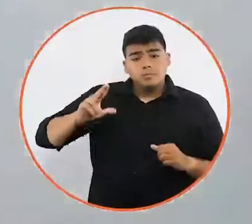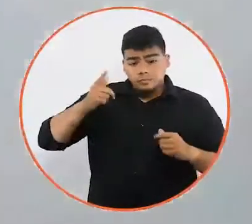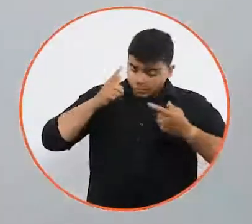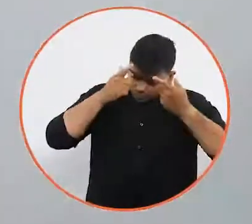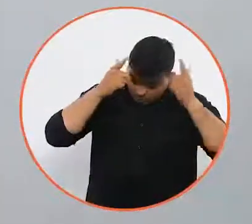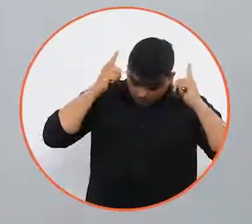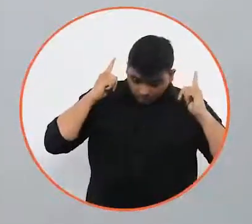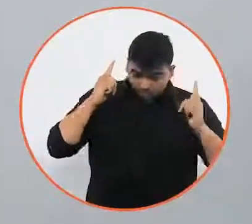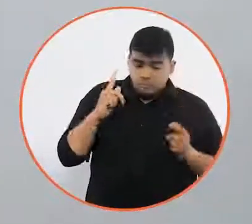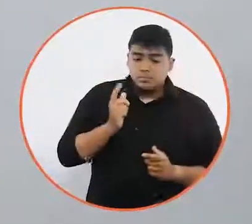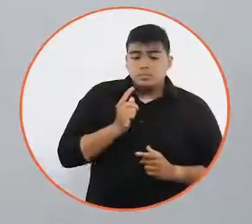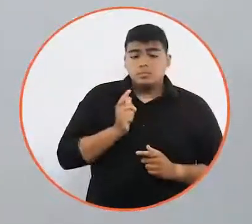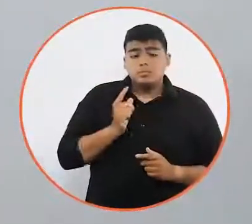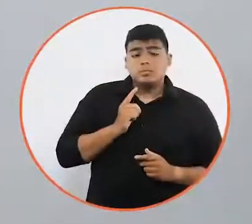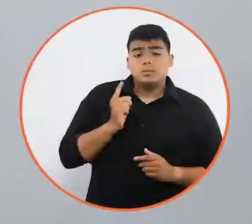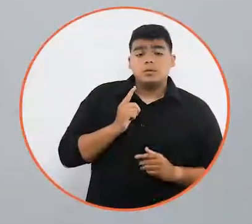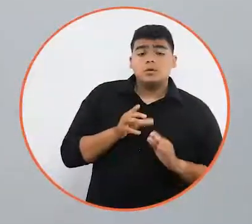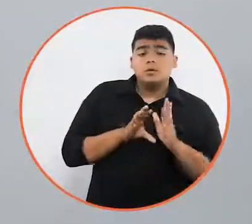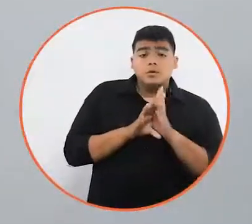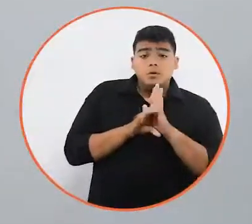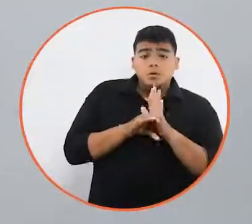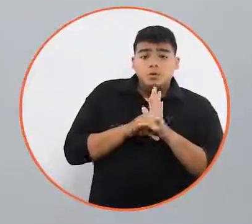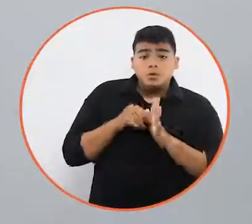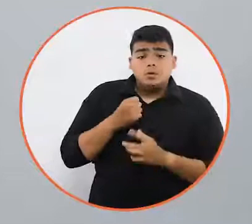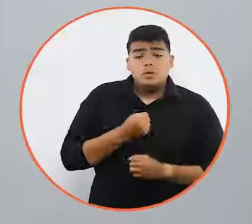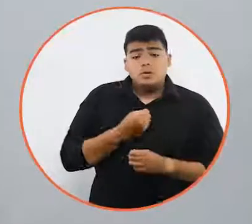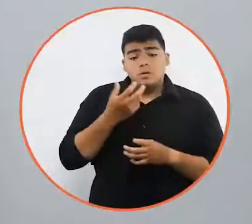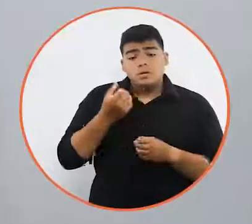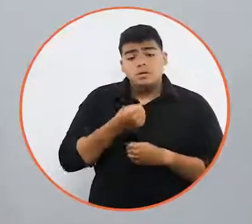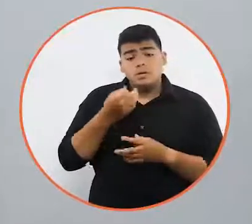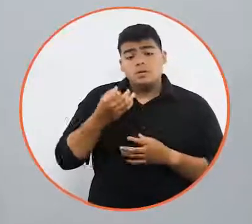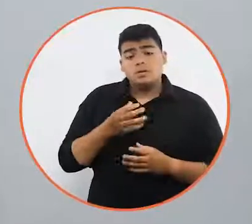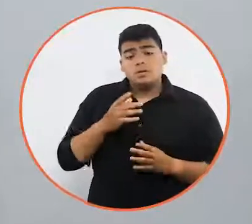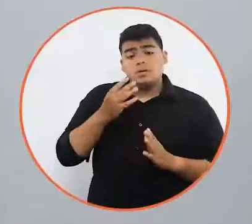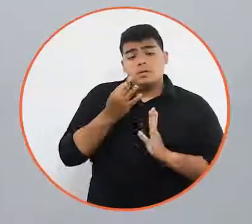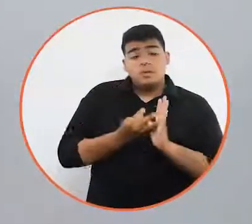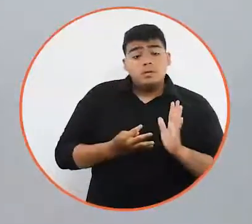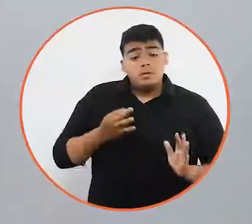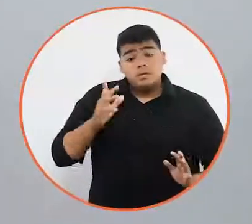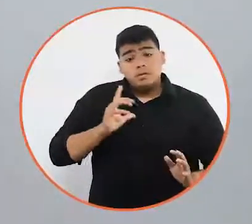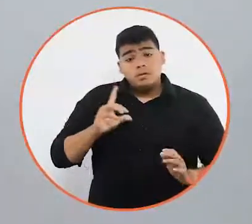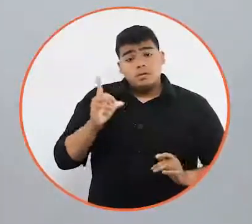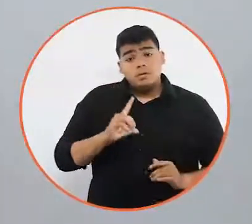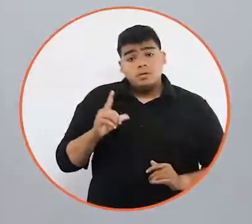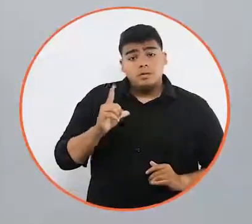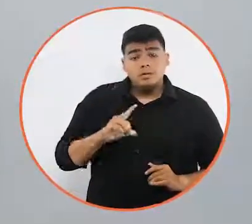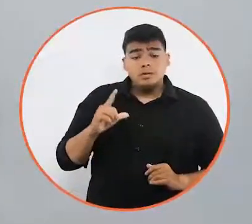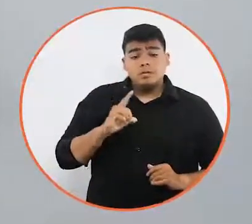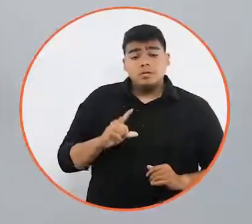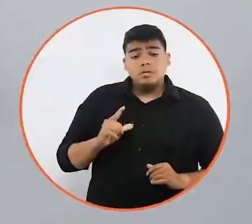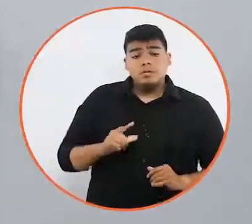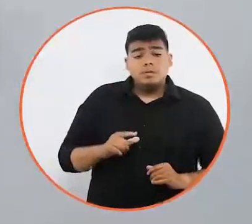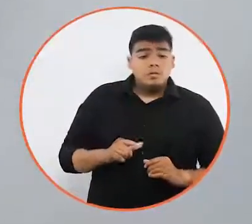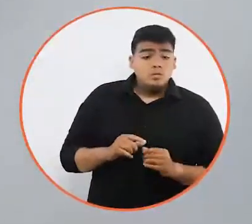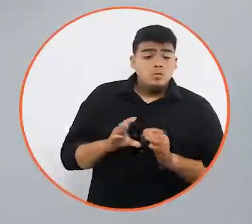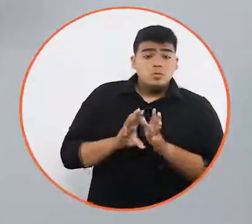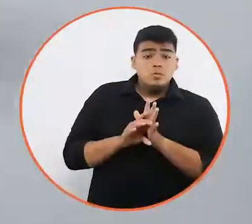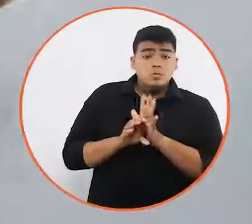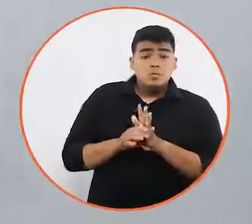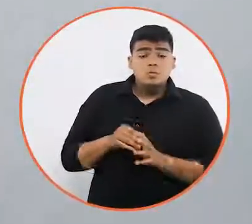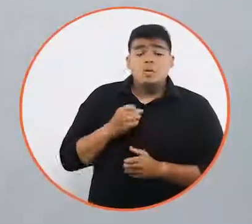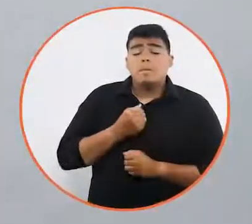gregos, só lembrando que o conceito de poesia, o conceito de texto literário, ainda não com o nome literário, mas o conceito